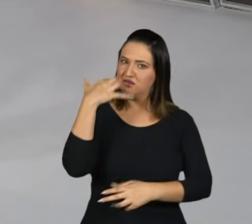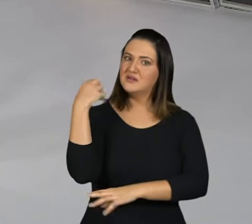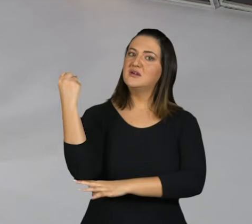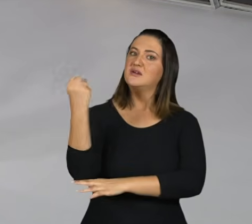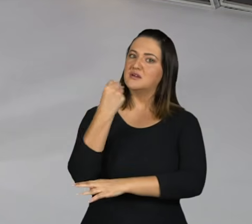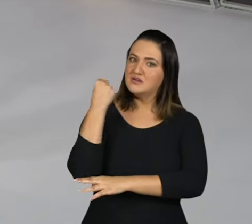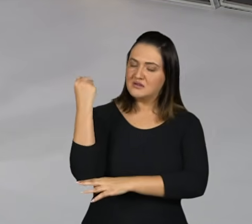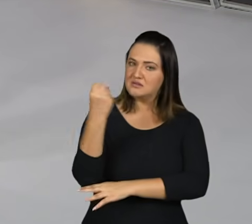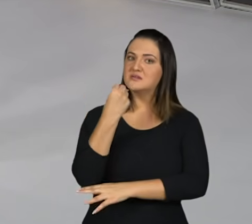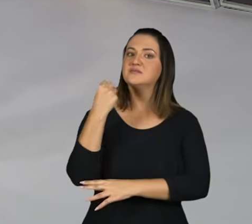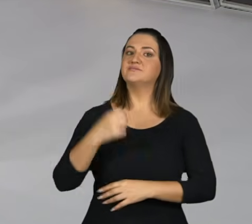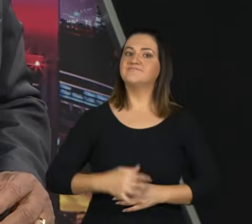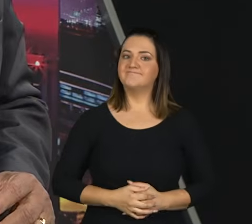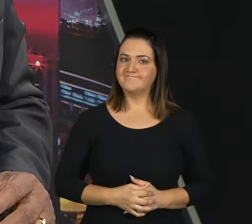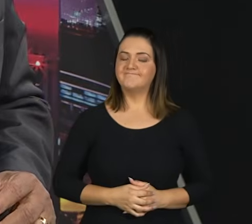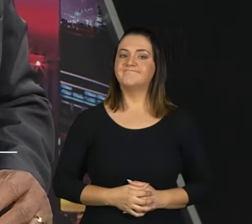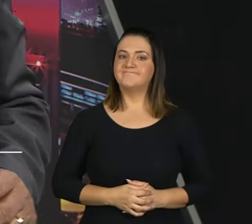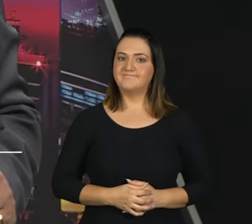entendeu?